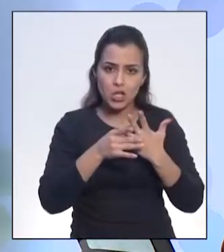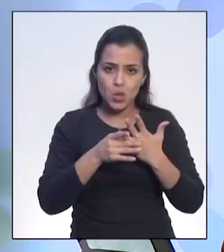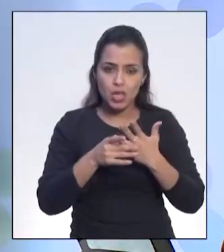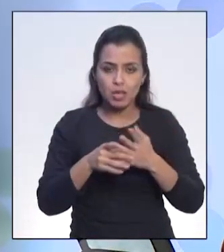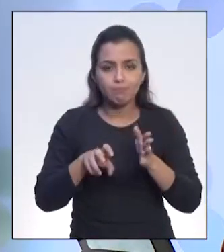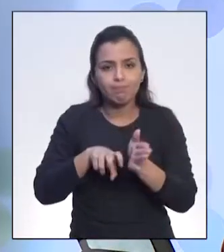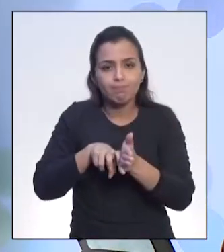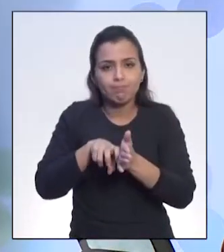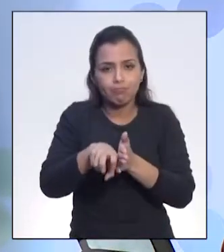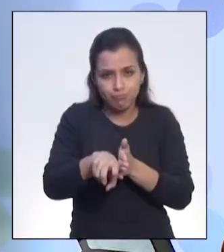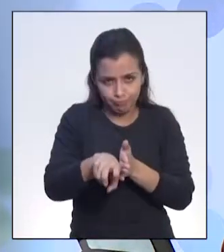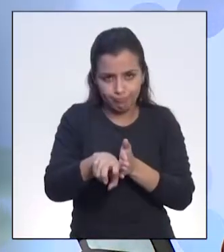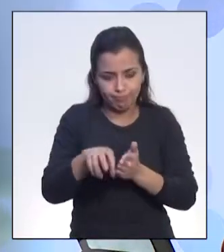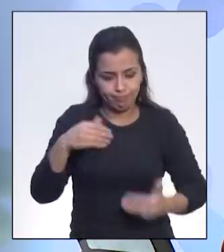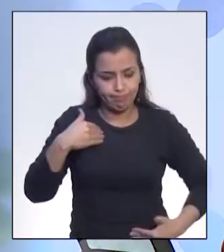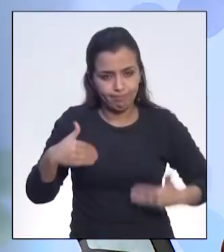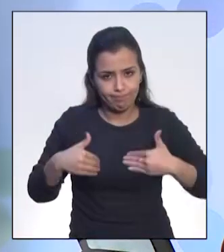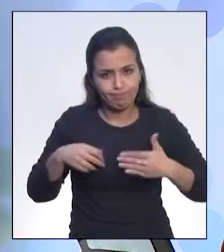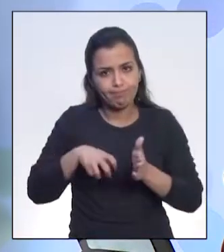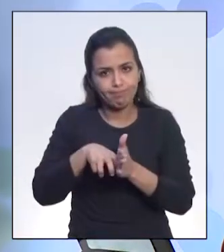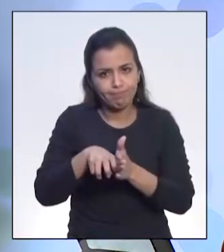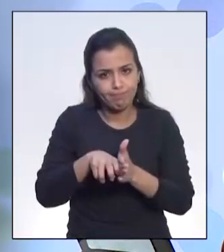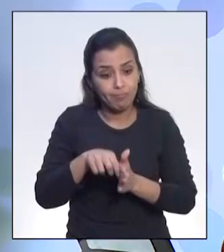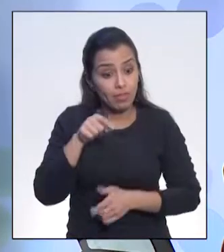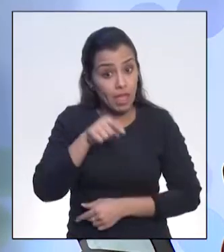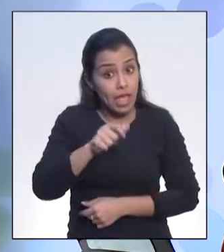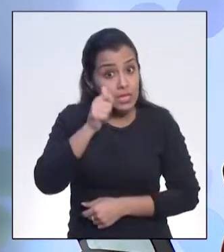Essa mulher ela entrou com